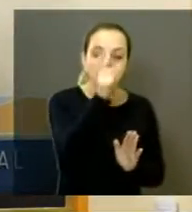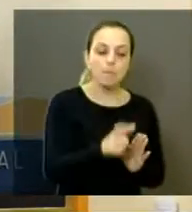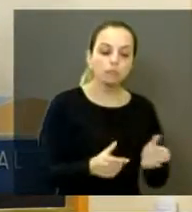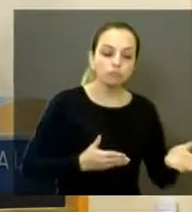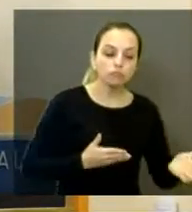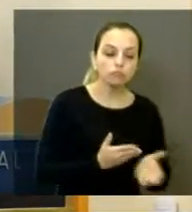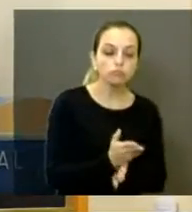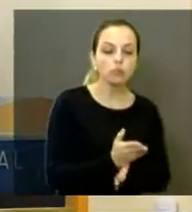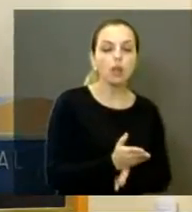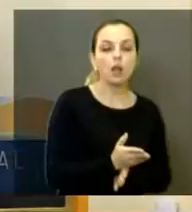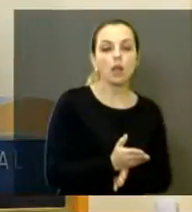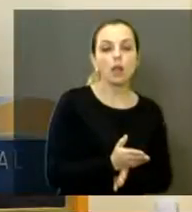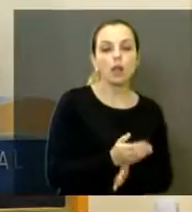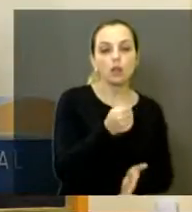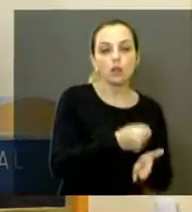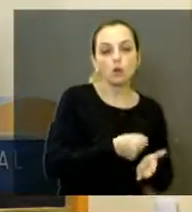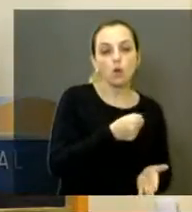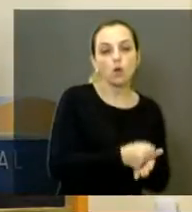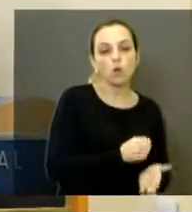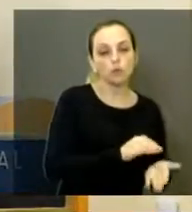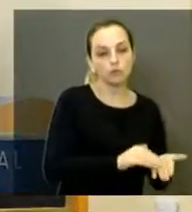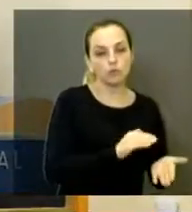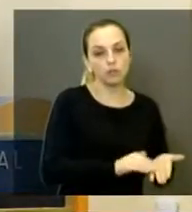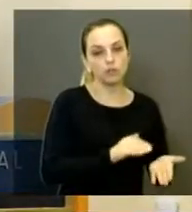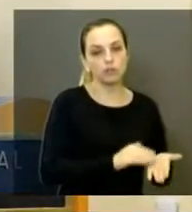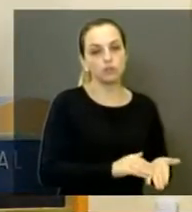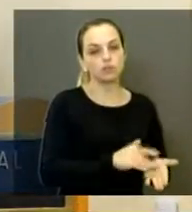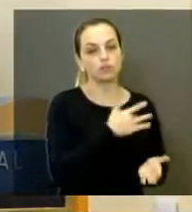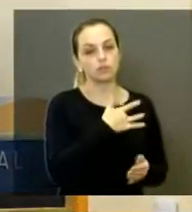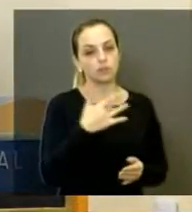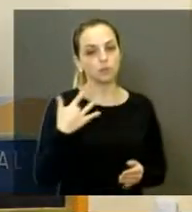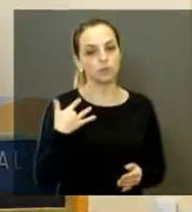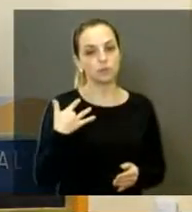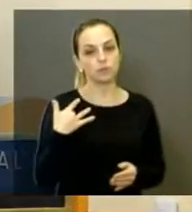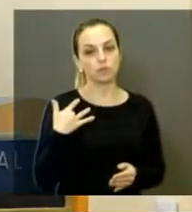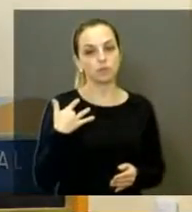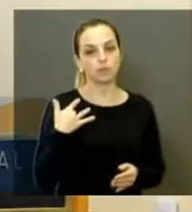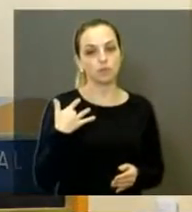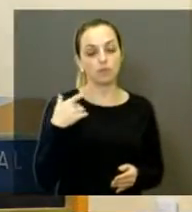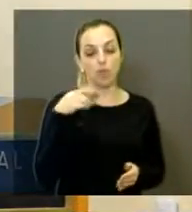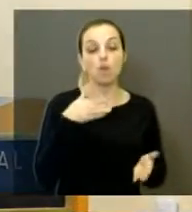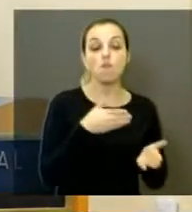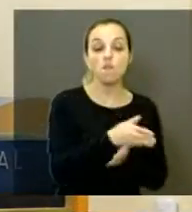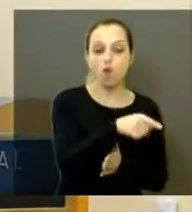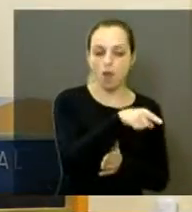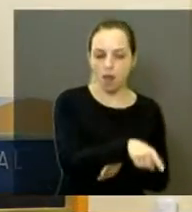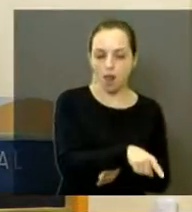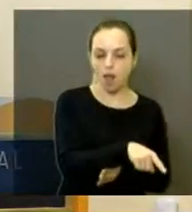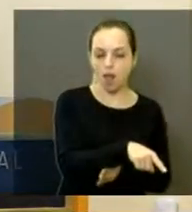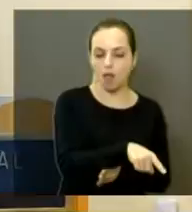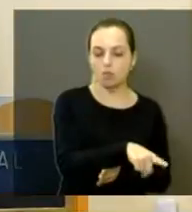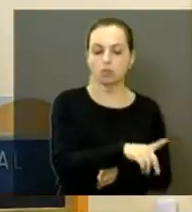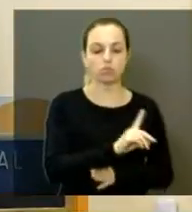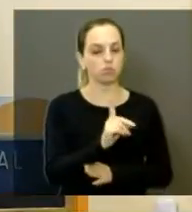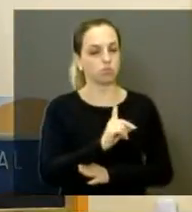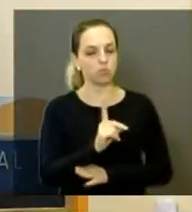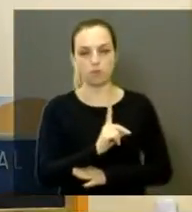o secretário de Saúde. Vê se ele apareceu em meu gabinete.